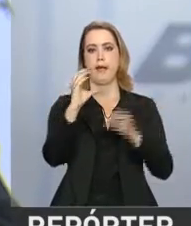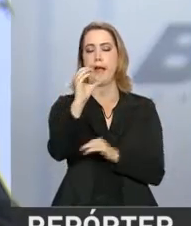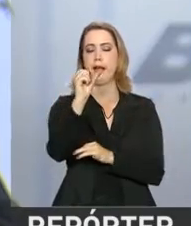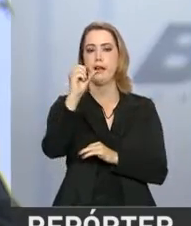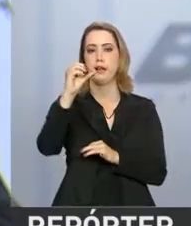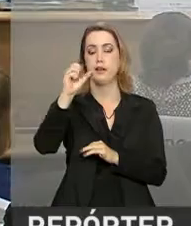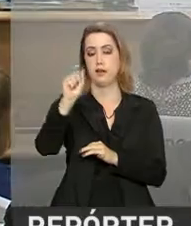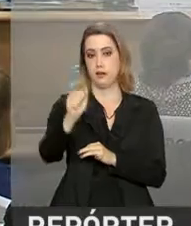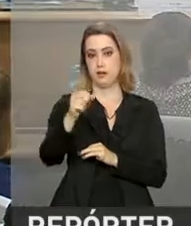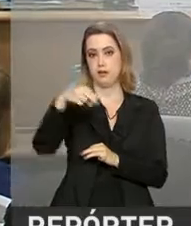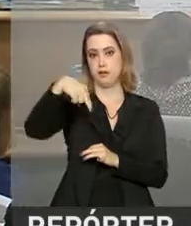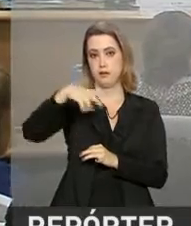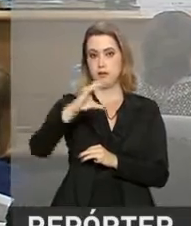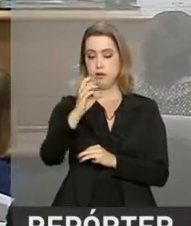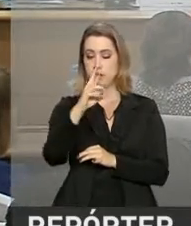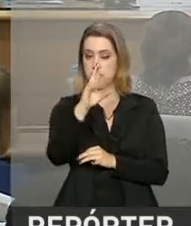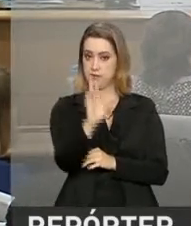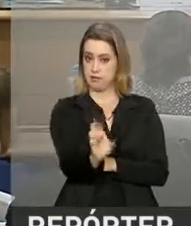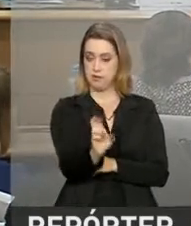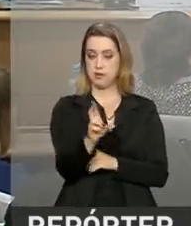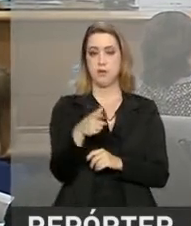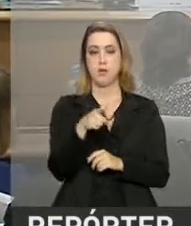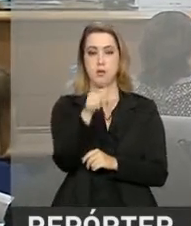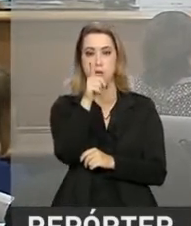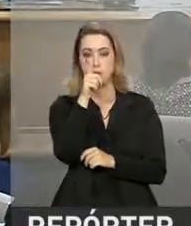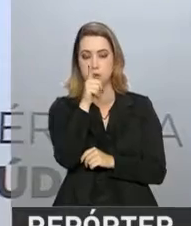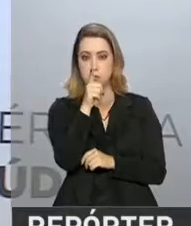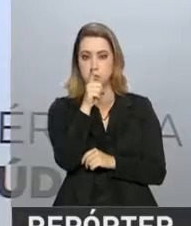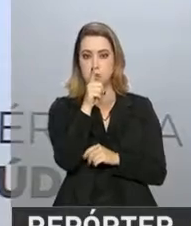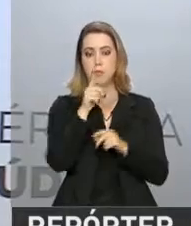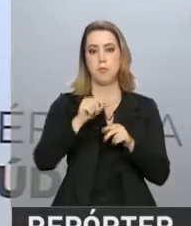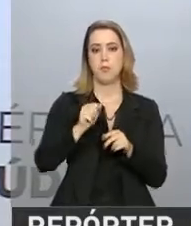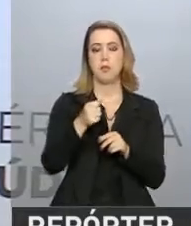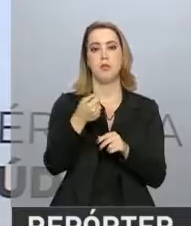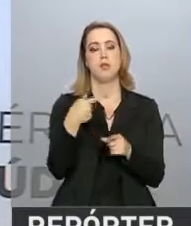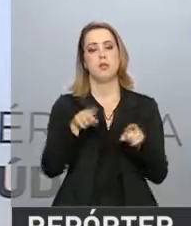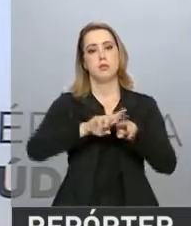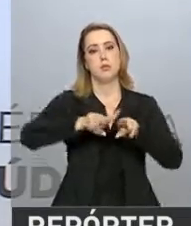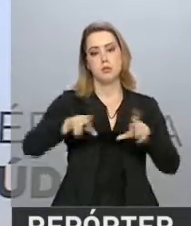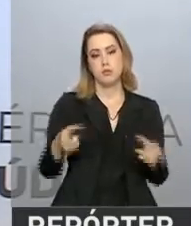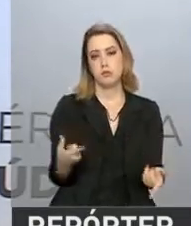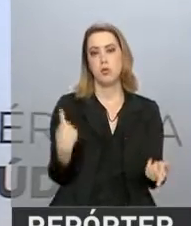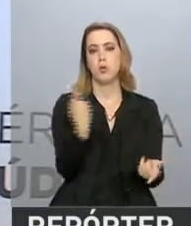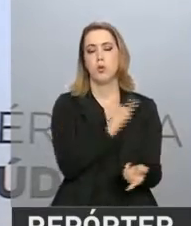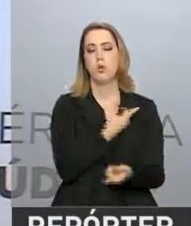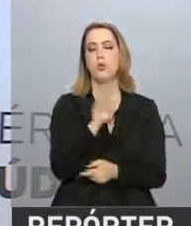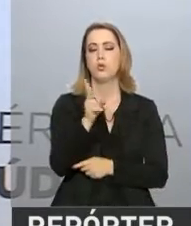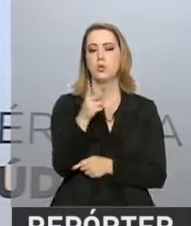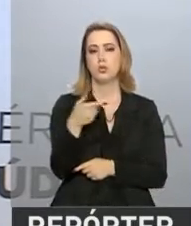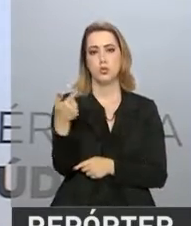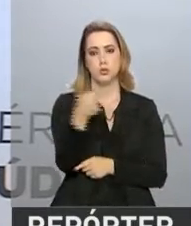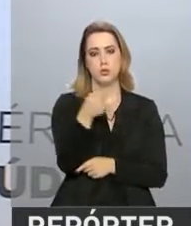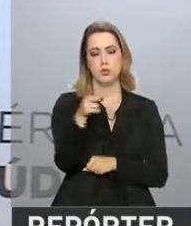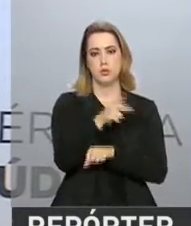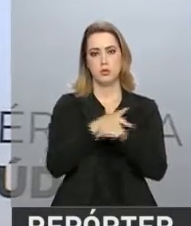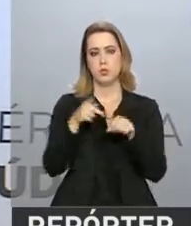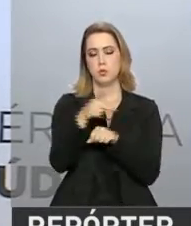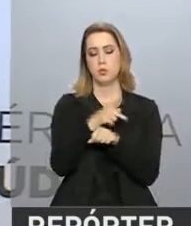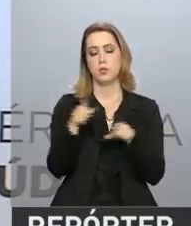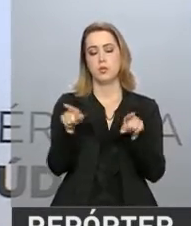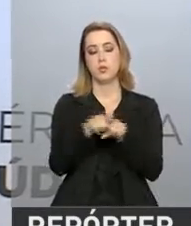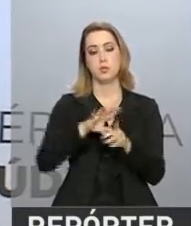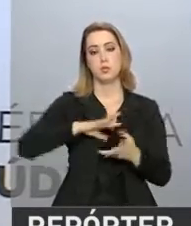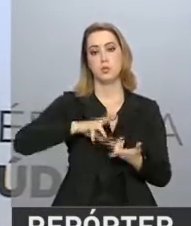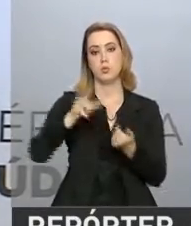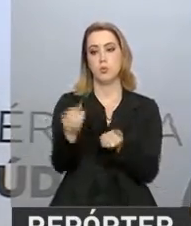protege contra o câncer do pênis, ânus e as verrugas genitais. Somos o sétimo país do mundo a adotar a vacinação para